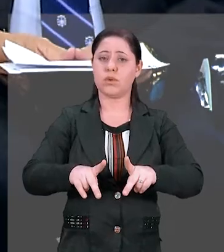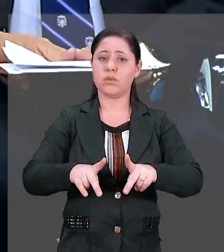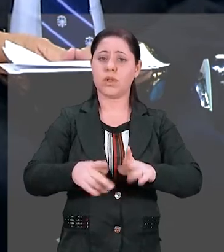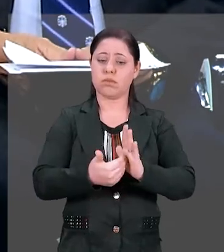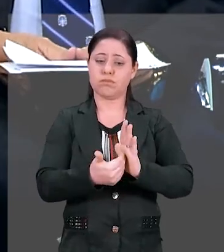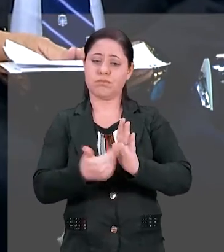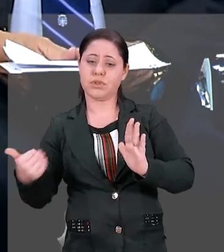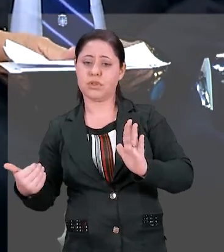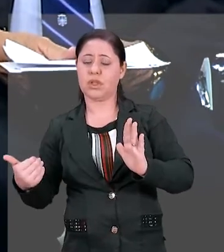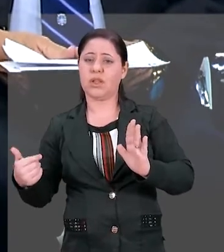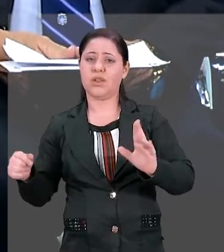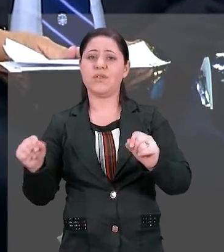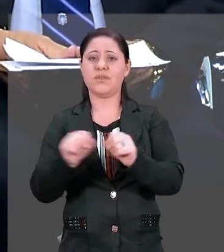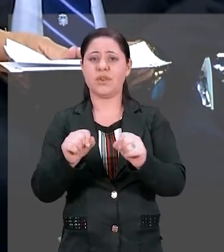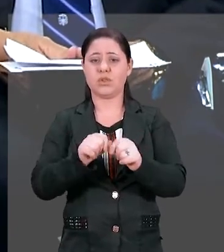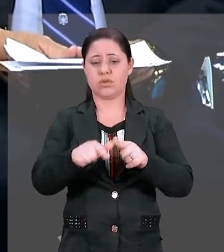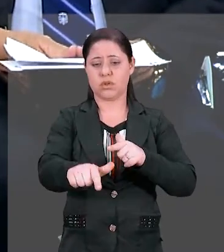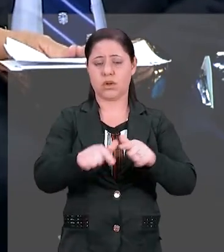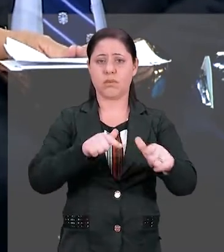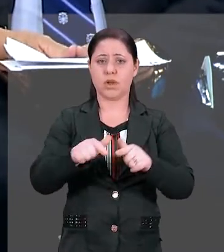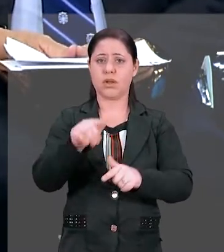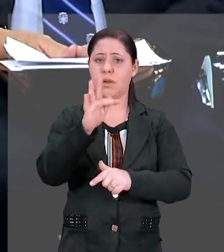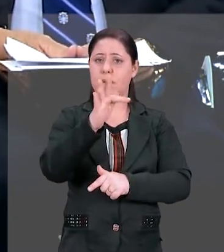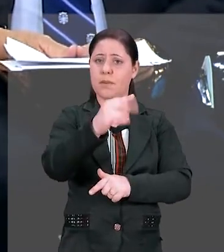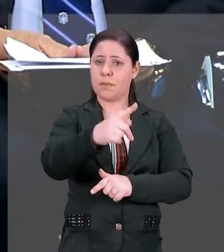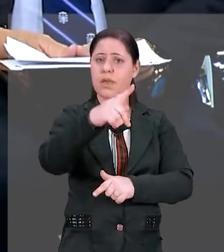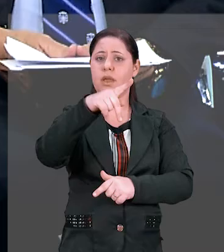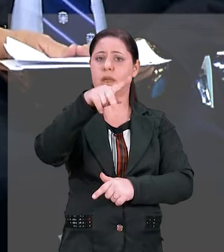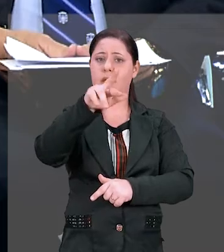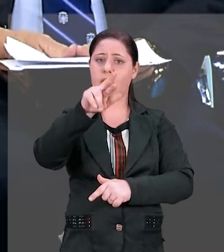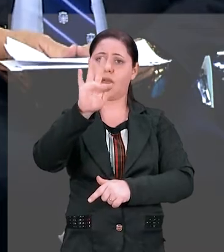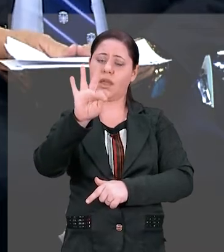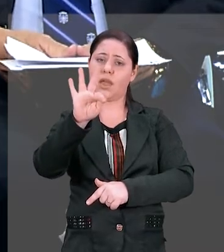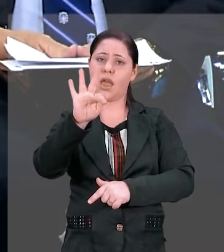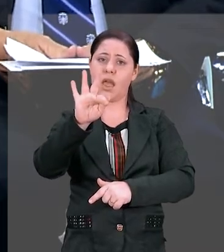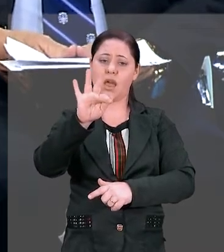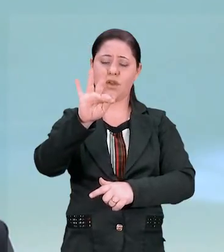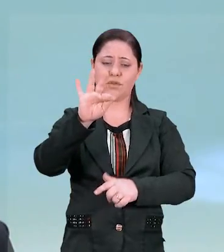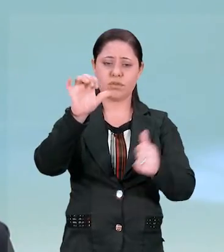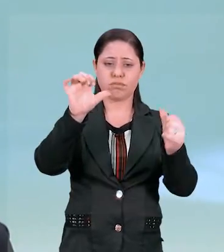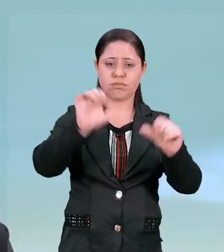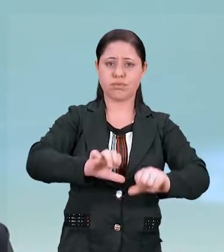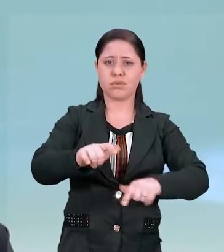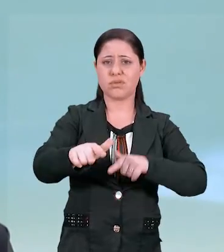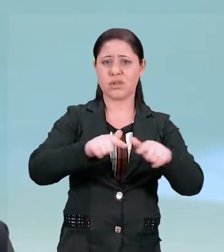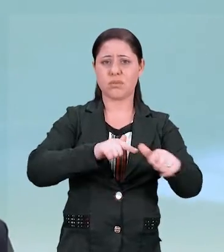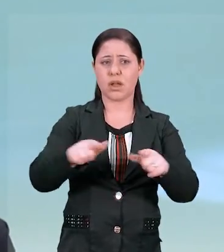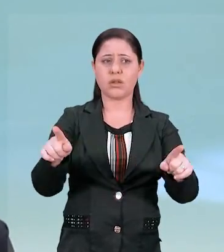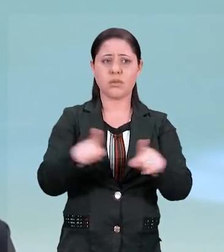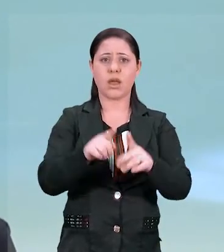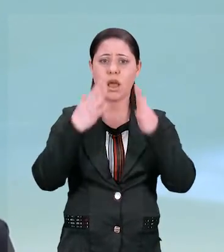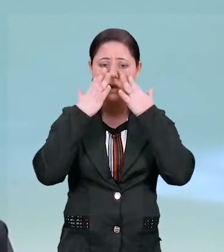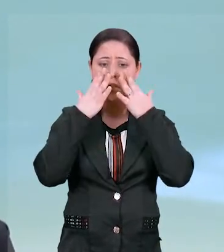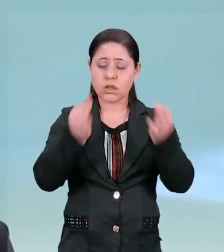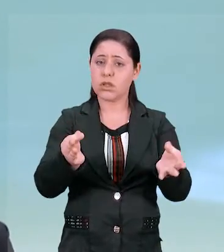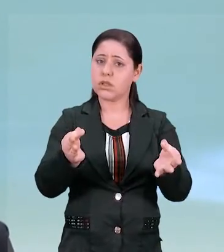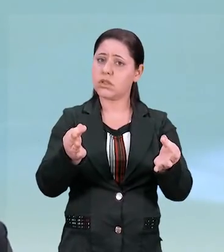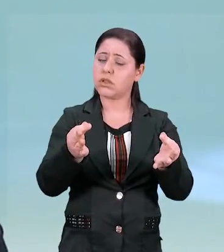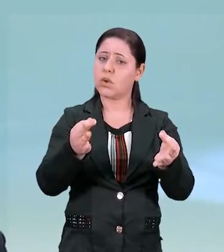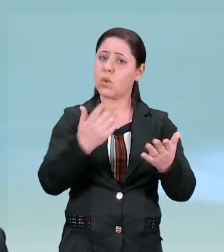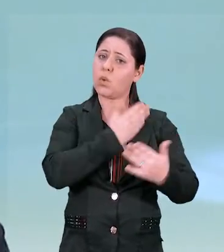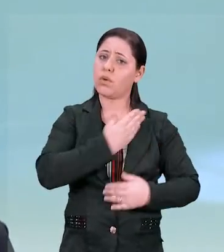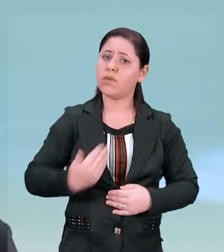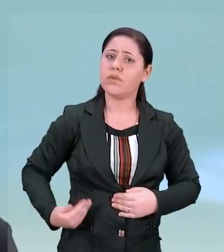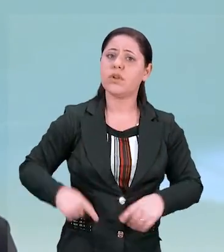o trabalho da Polícia Federal, Rodoviária Federal, despertando a União para a necessidade que olhe o Mato Grosso do Sul com um